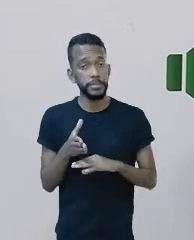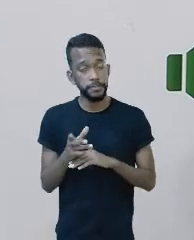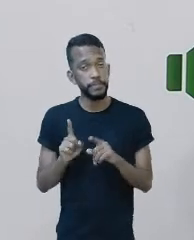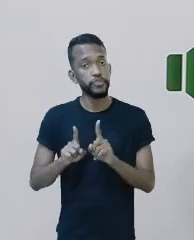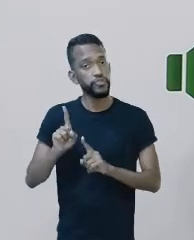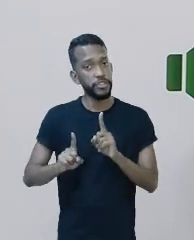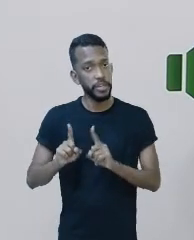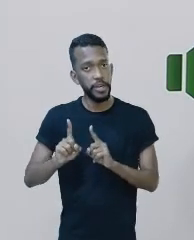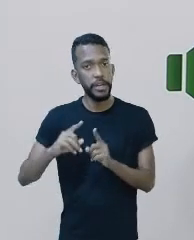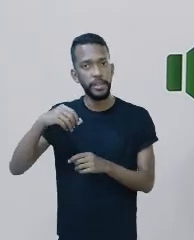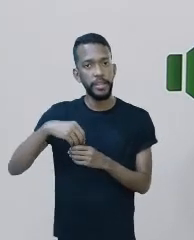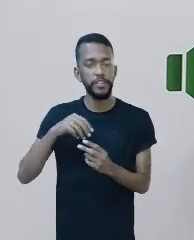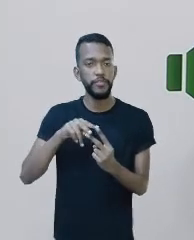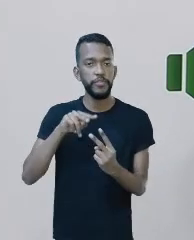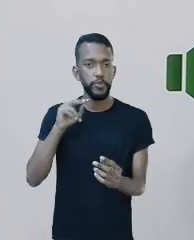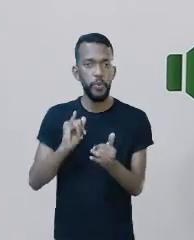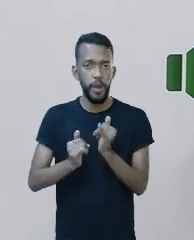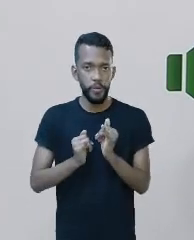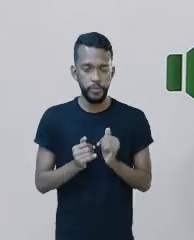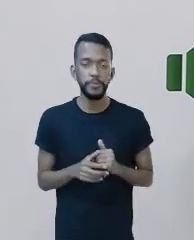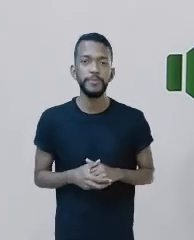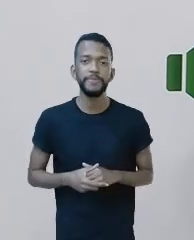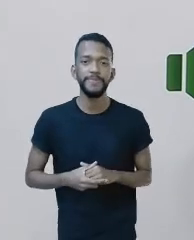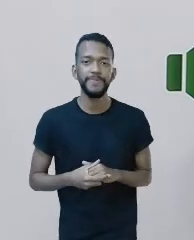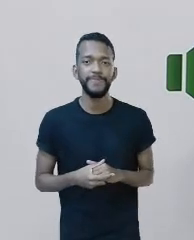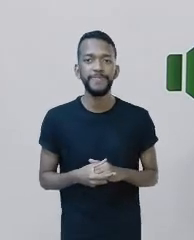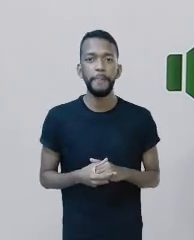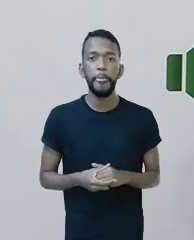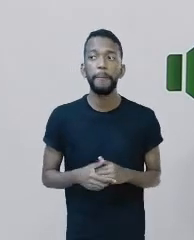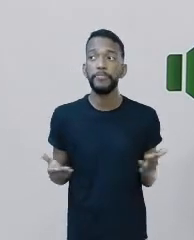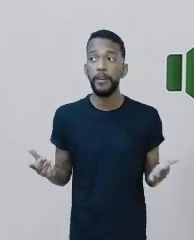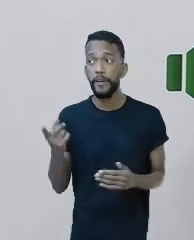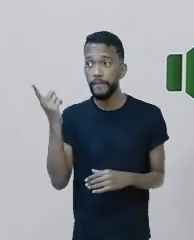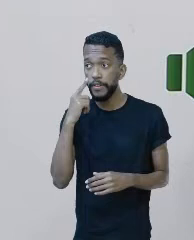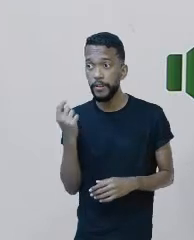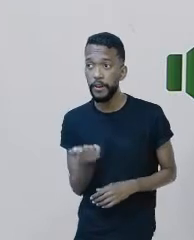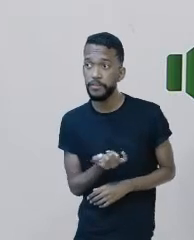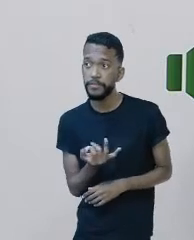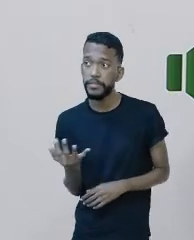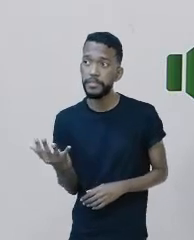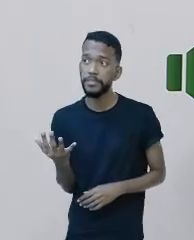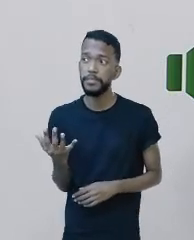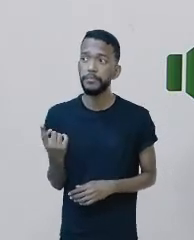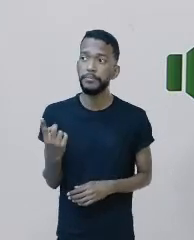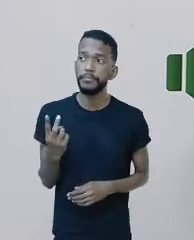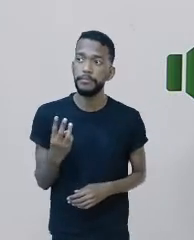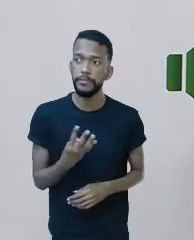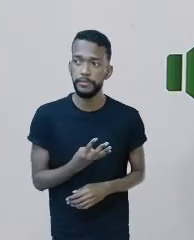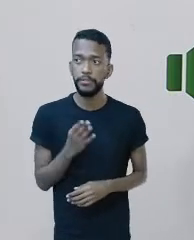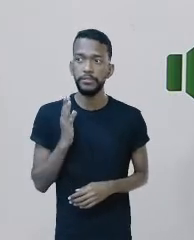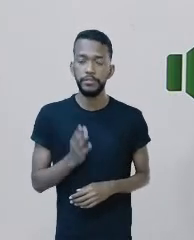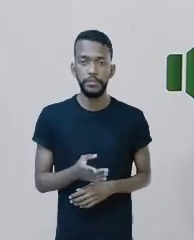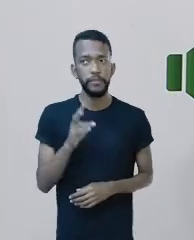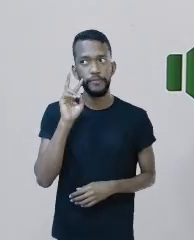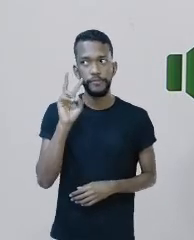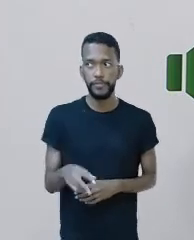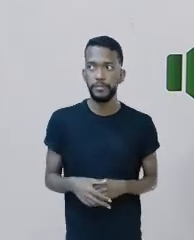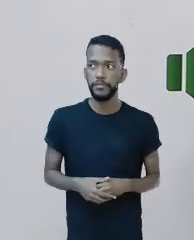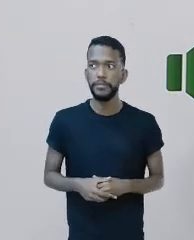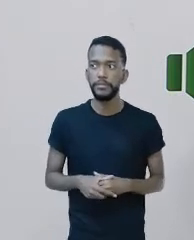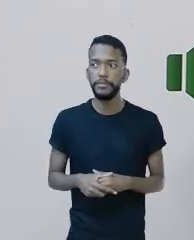uma gincana virtual. Veja a classificação dos primeiros colocados, vocês já